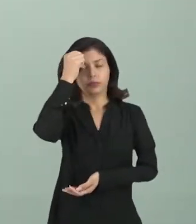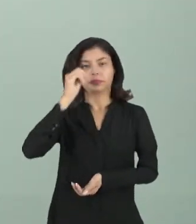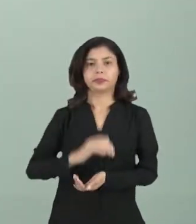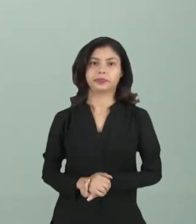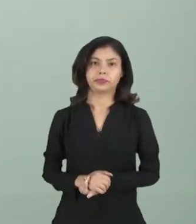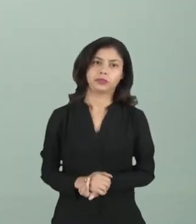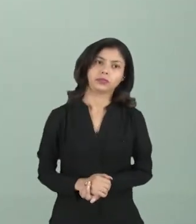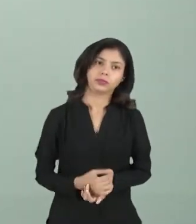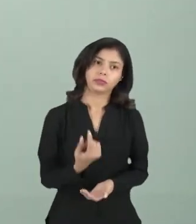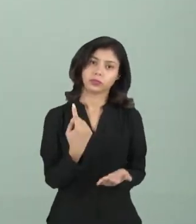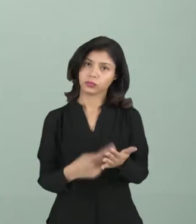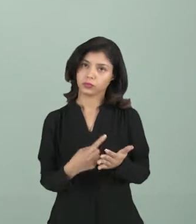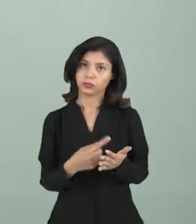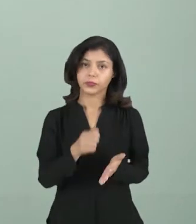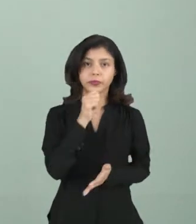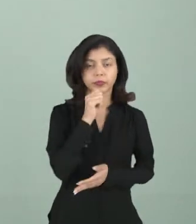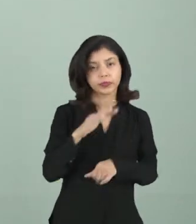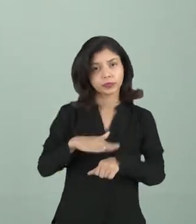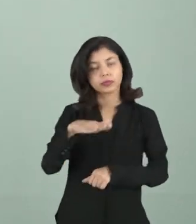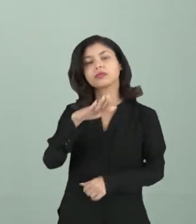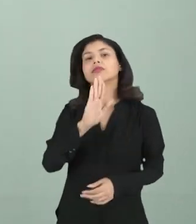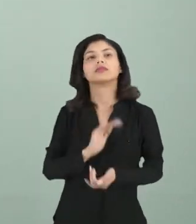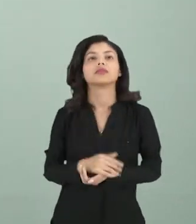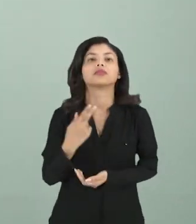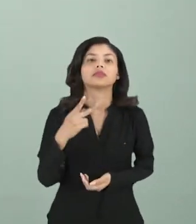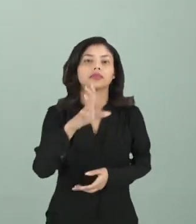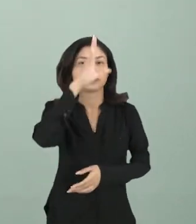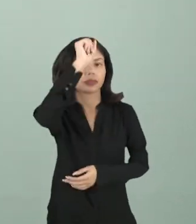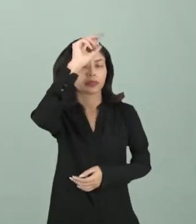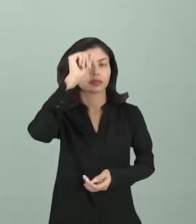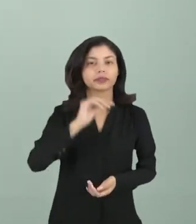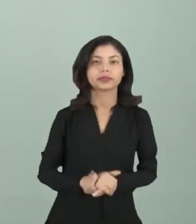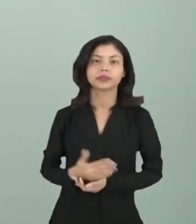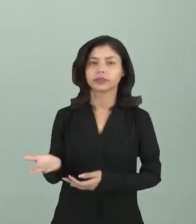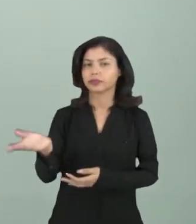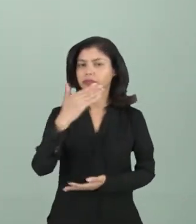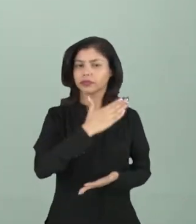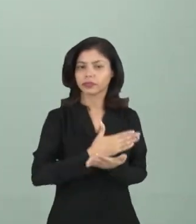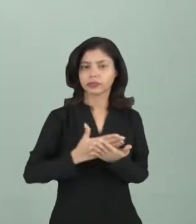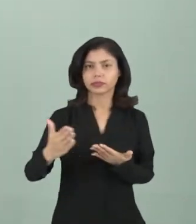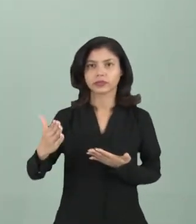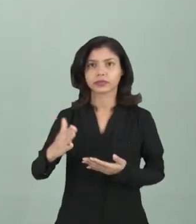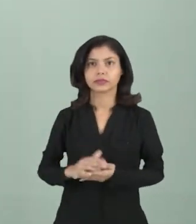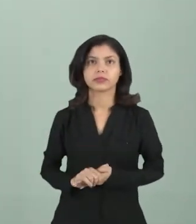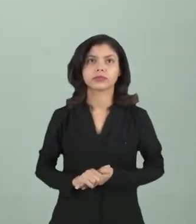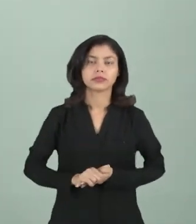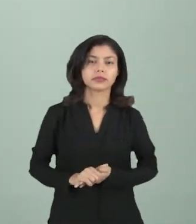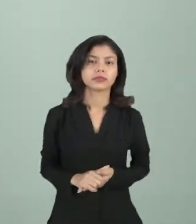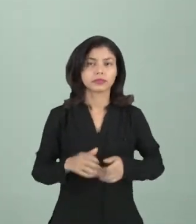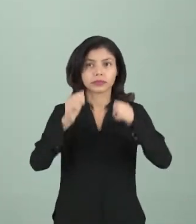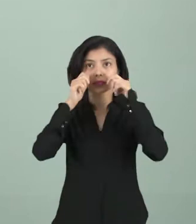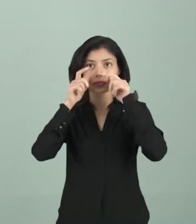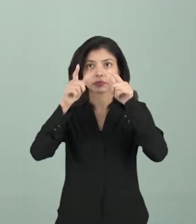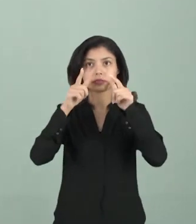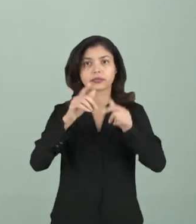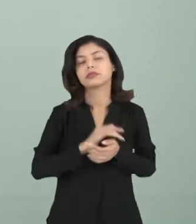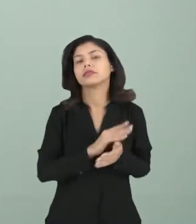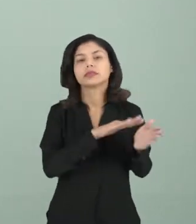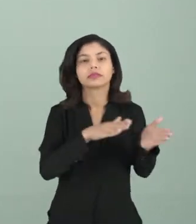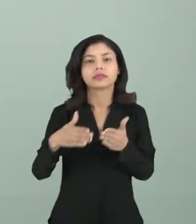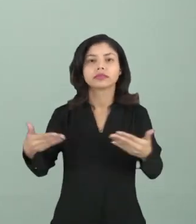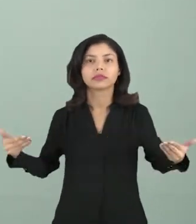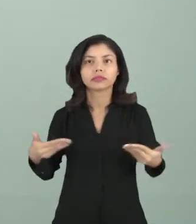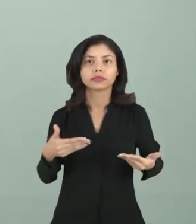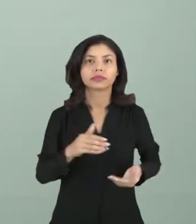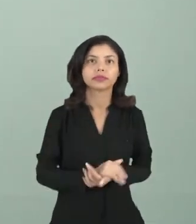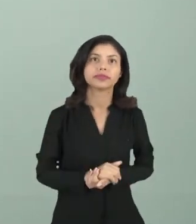sociologia, consolidando ainda mais o seu aprendizado. Vamos começar? Então, bastante atenção a partir de